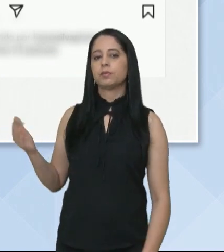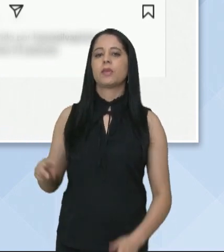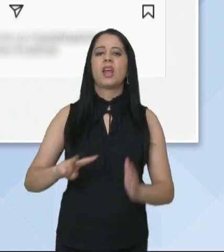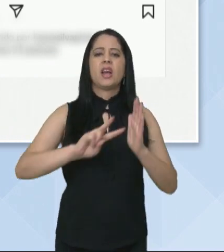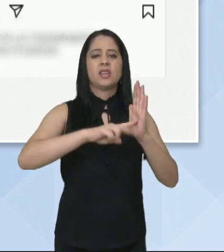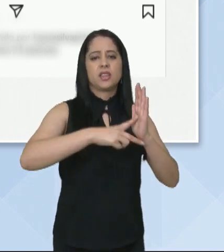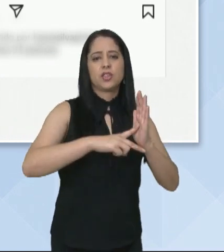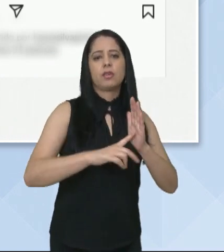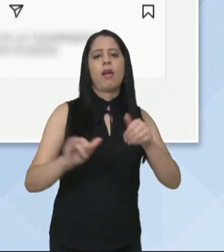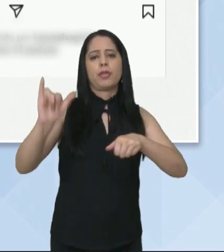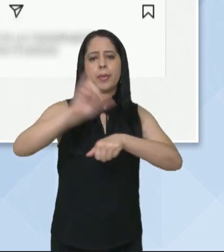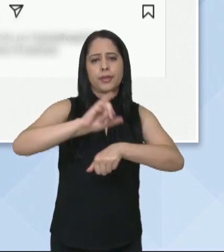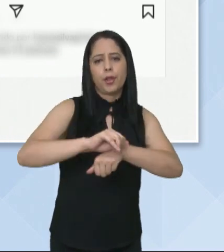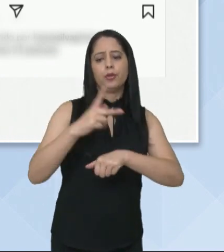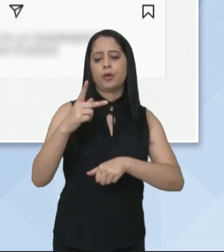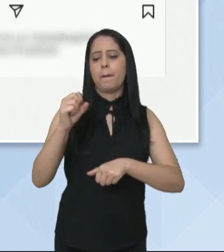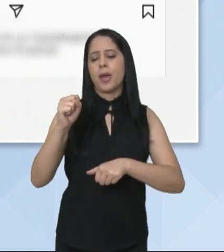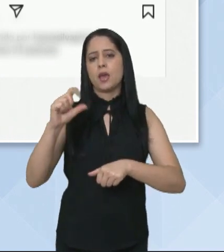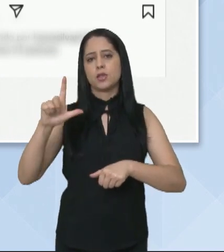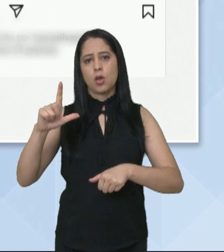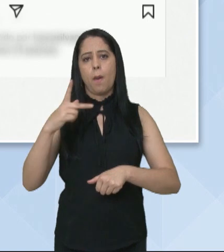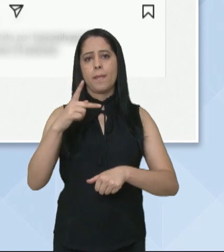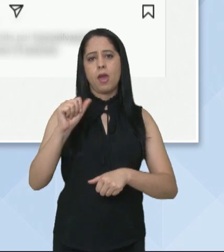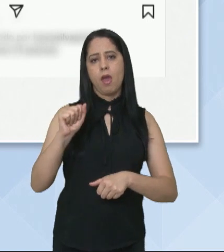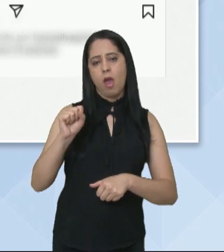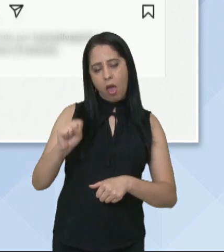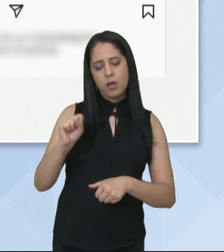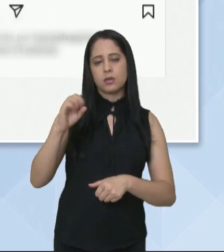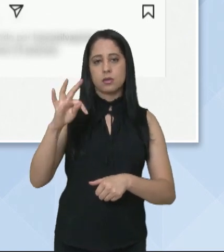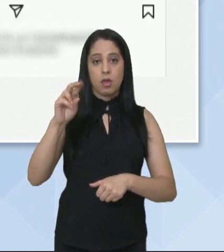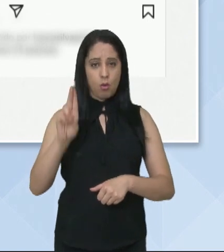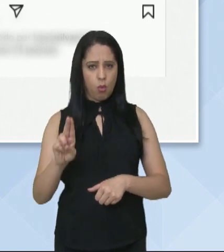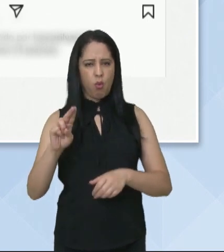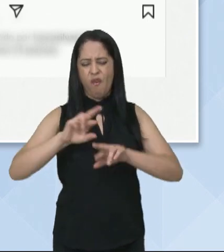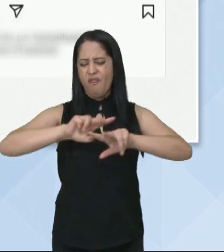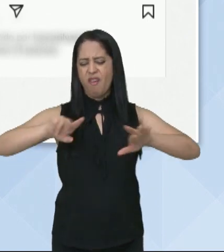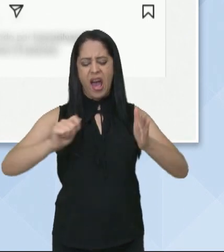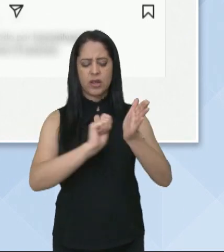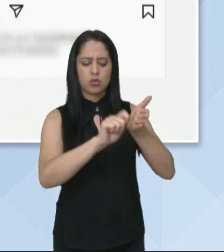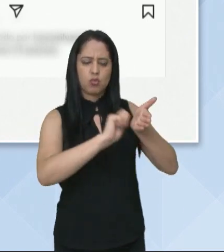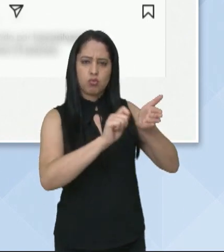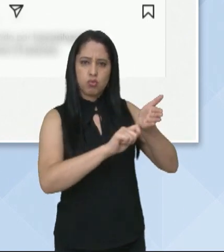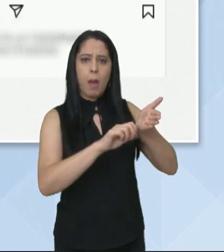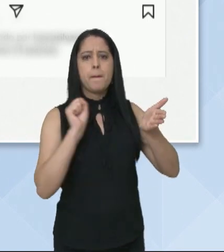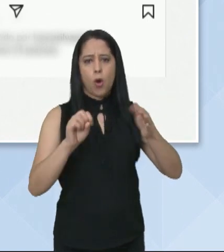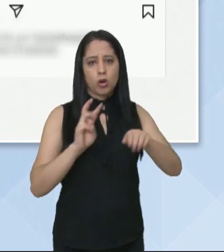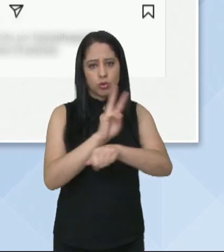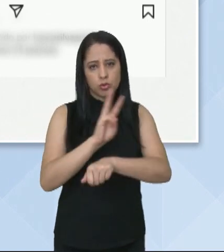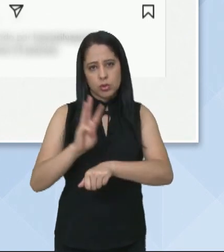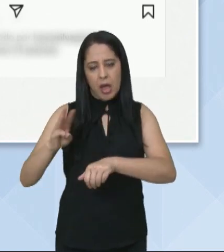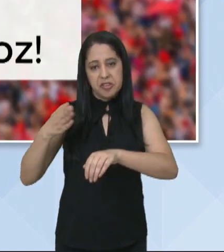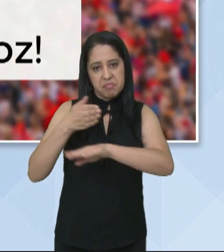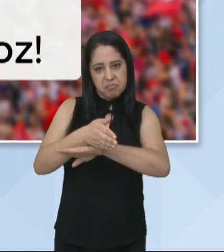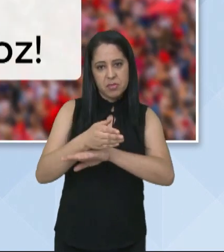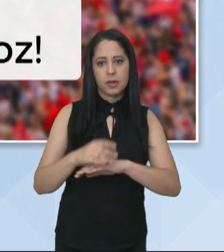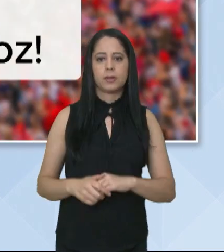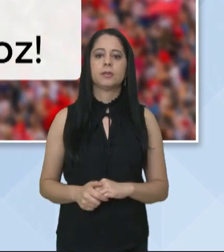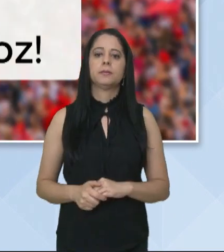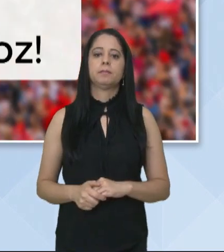PT, PSOL, PSTU assinam essa nota. É só entrar no site, a gente tem a nota inteira.